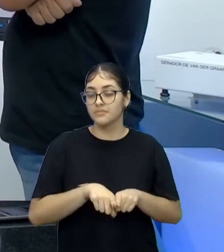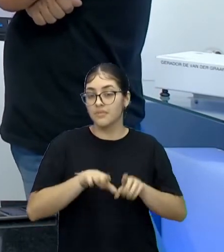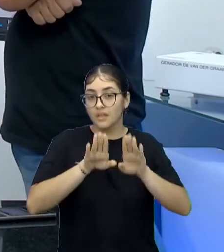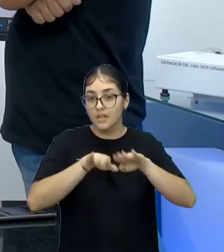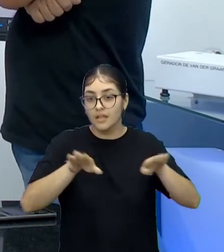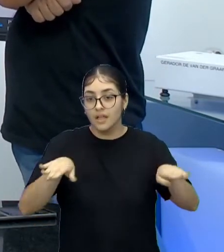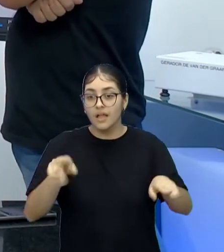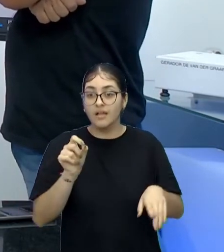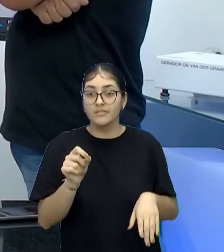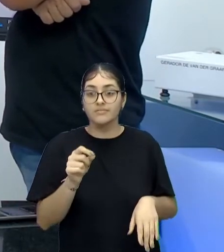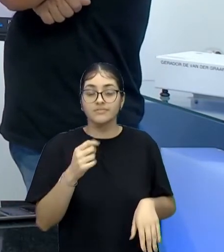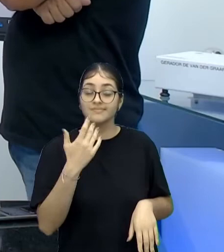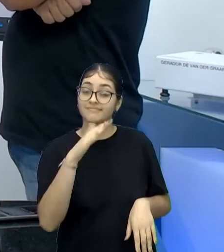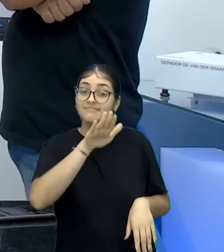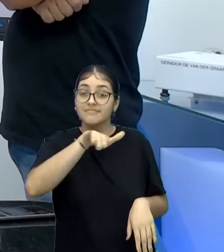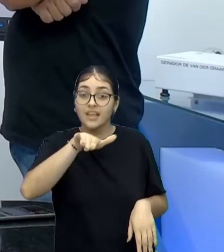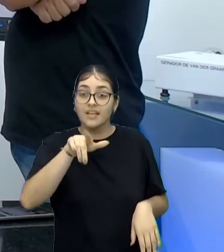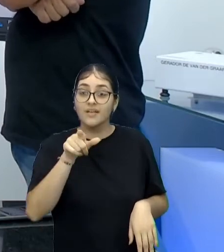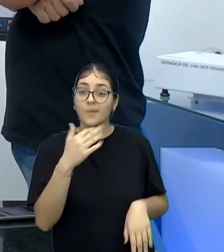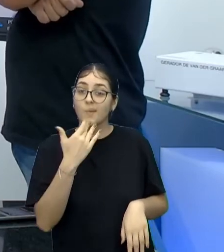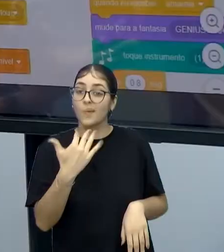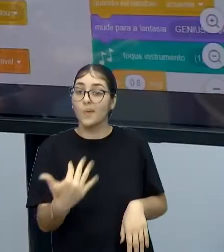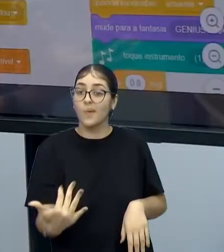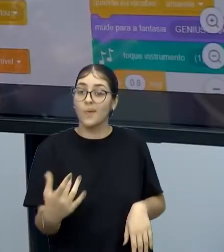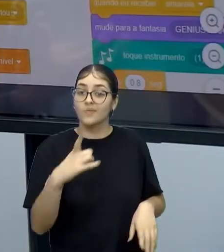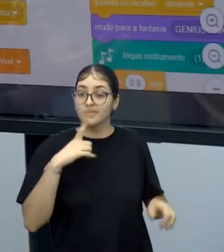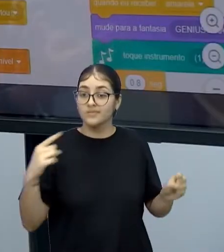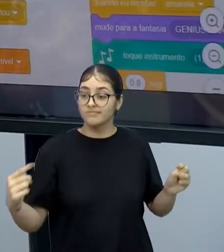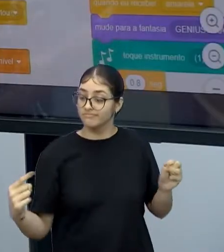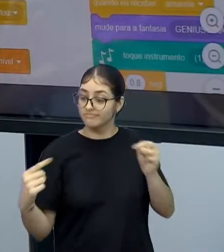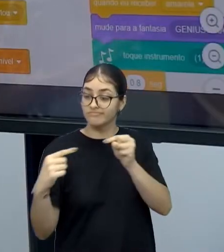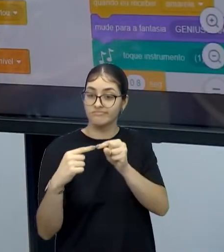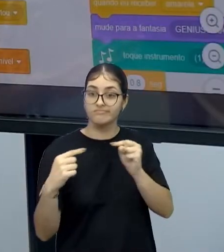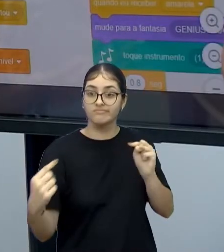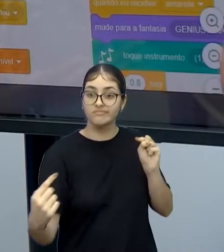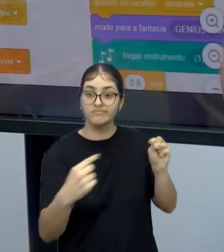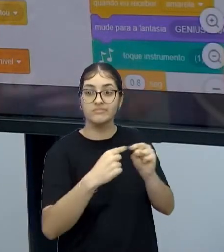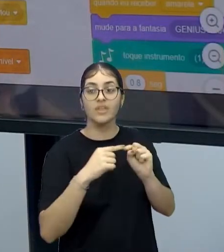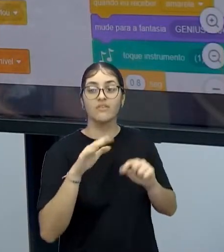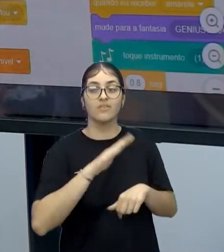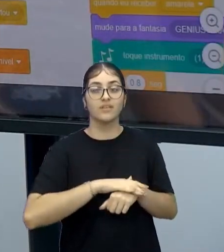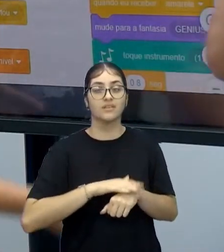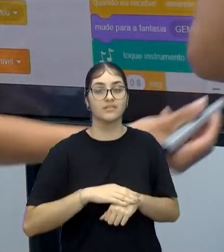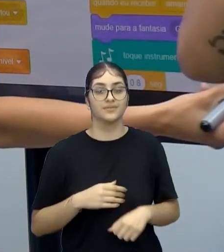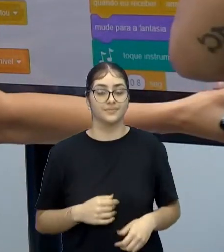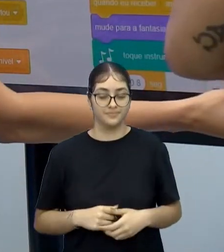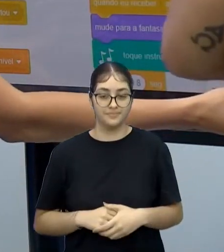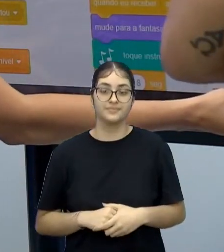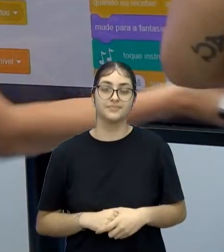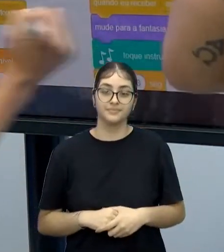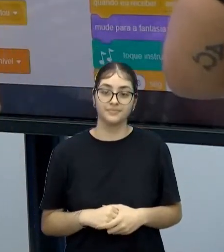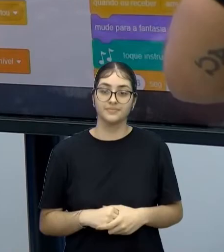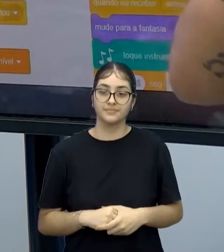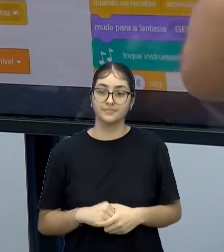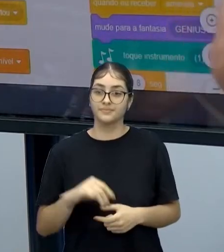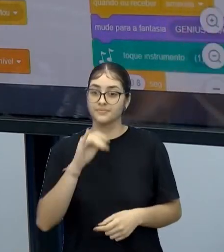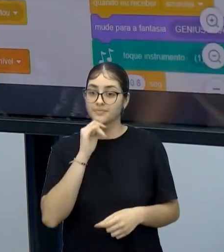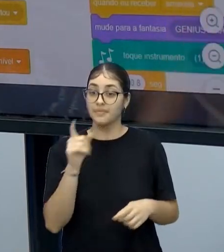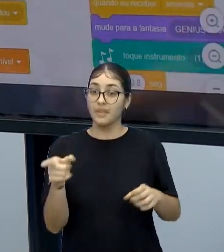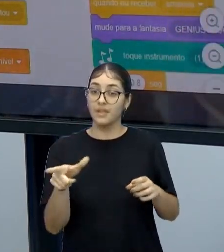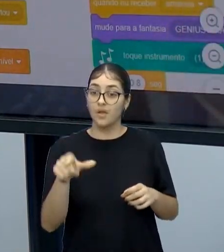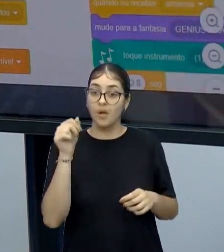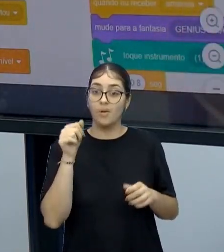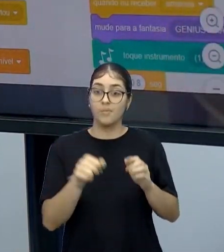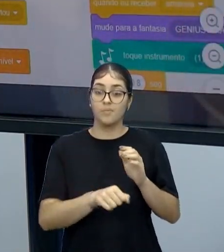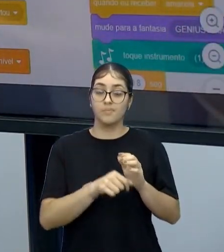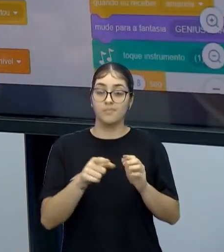criança colorida, já que é com cores, cada cor vai associar a uma tarefa que você vai fazer. Sim. Então, você seleciona isso primeiro.